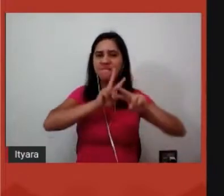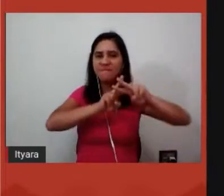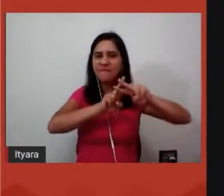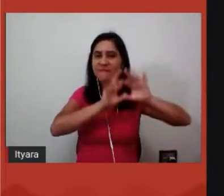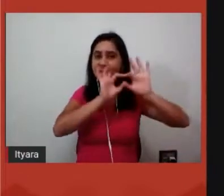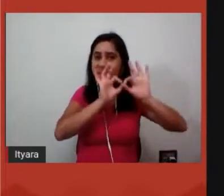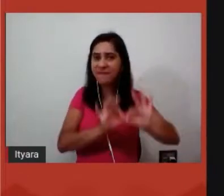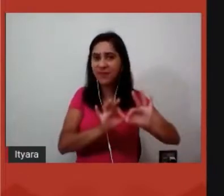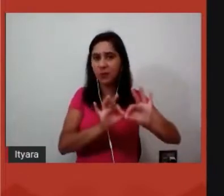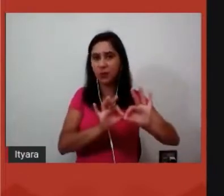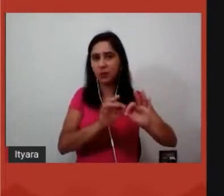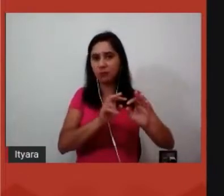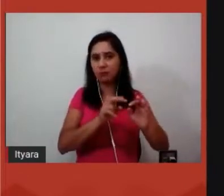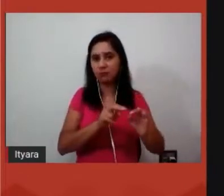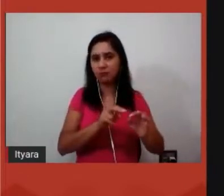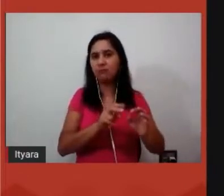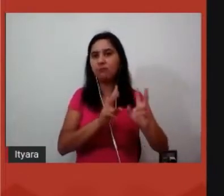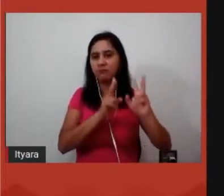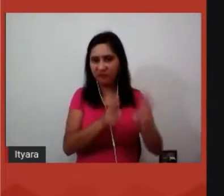Por exemplo, vou escrever.